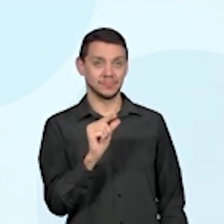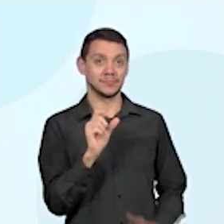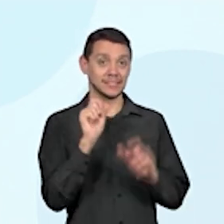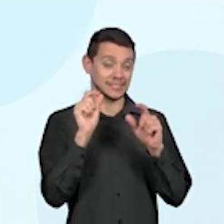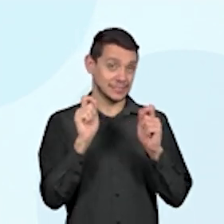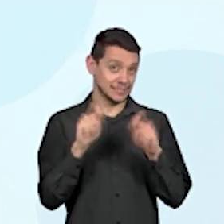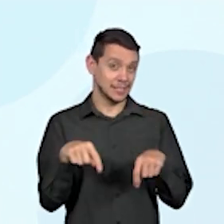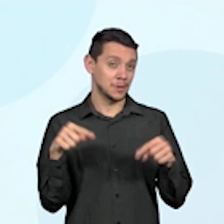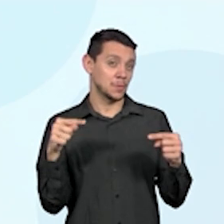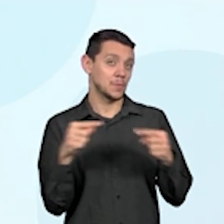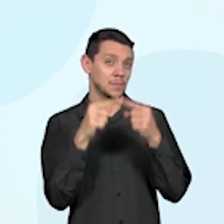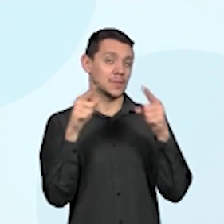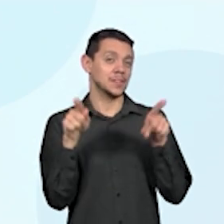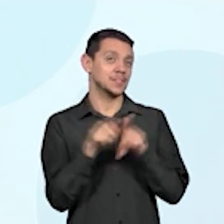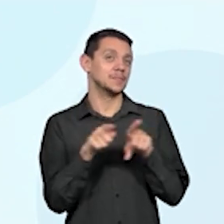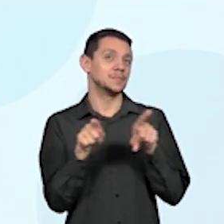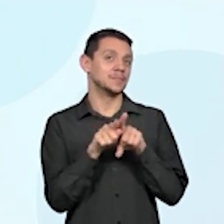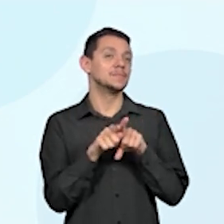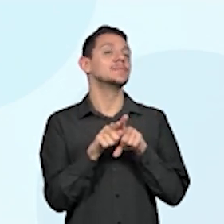no pezinho